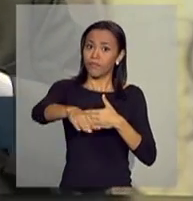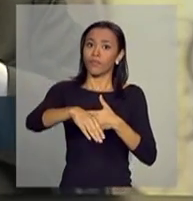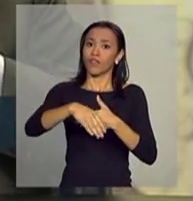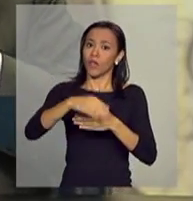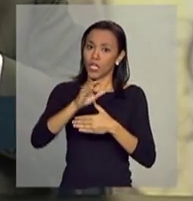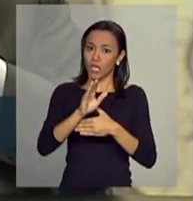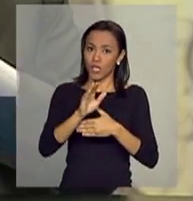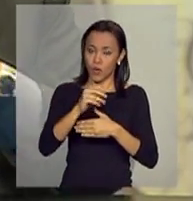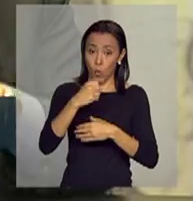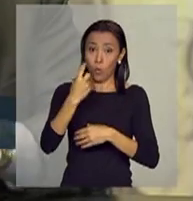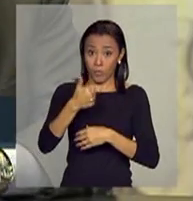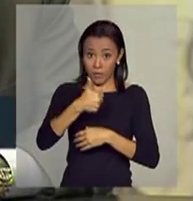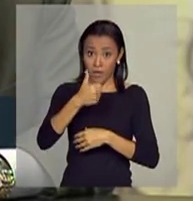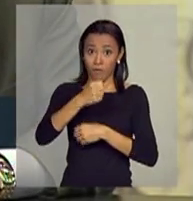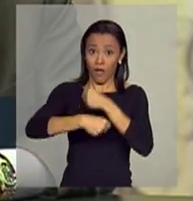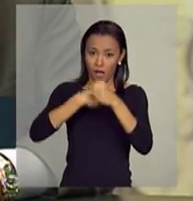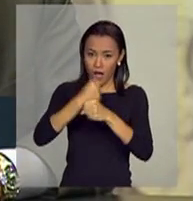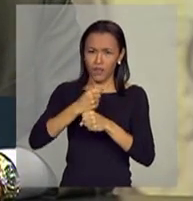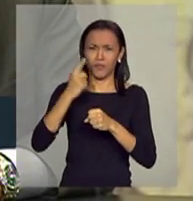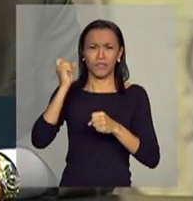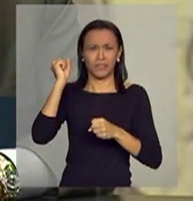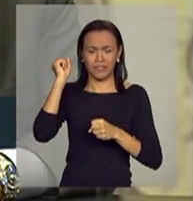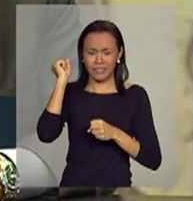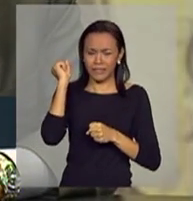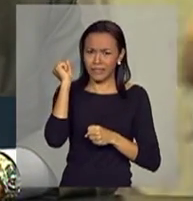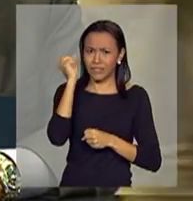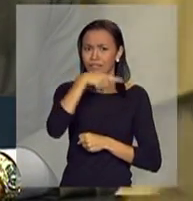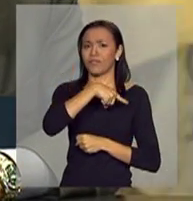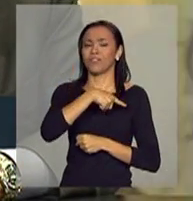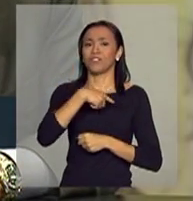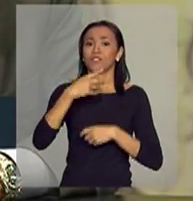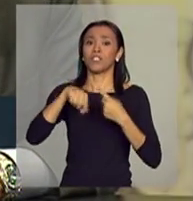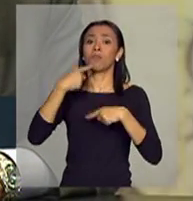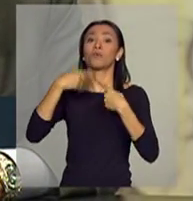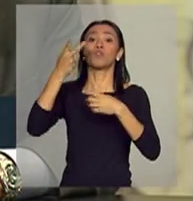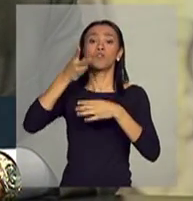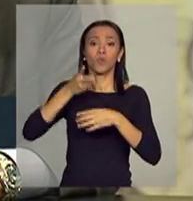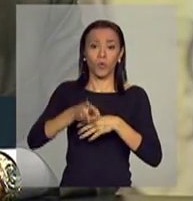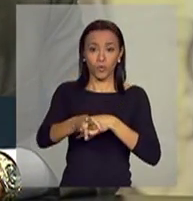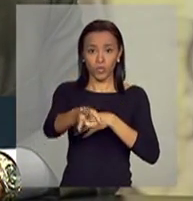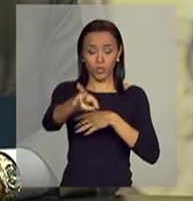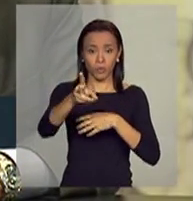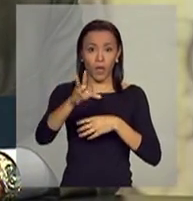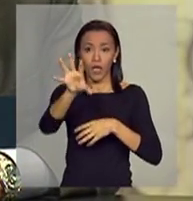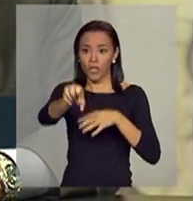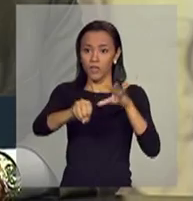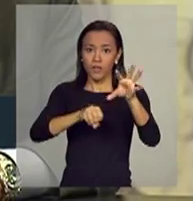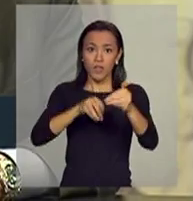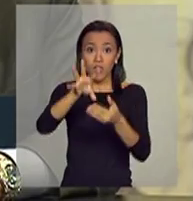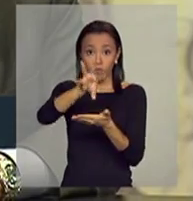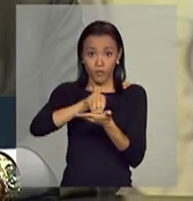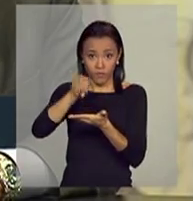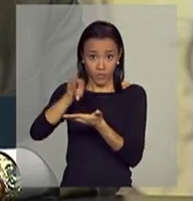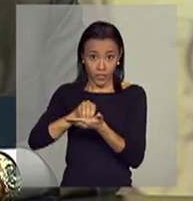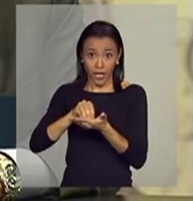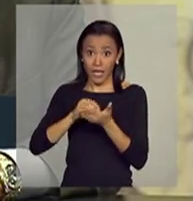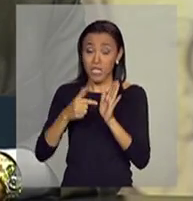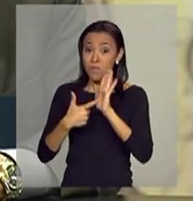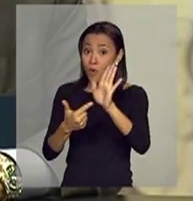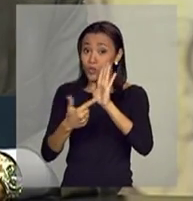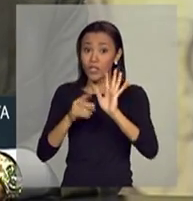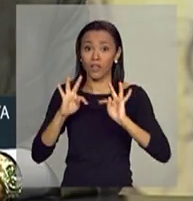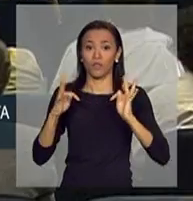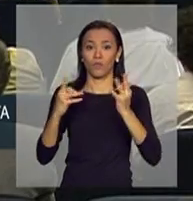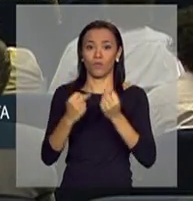foi um ano extremamente difícil, a gente possa deslanchar bastante na apuração e na revelação de todos esses